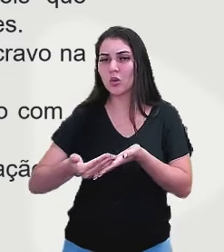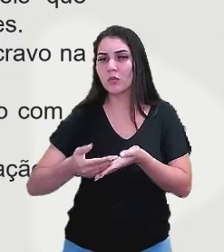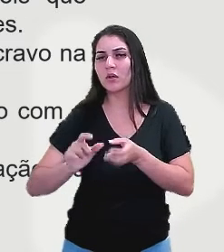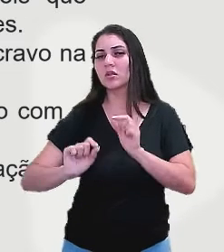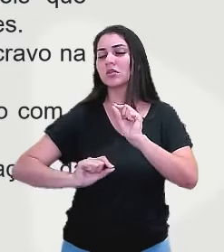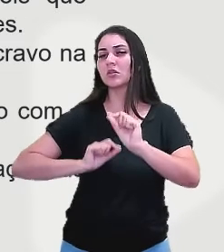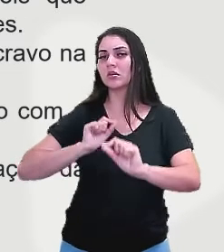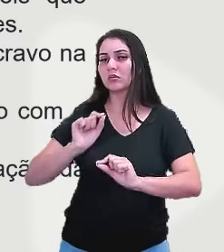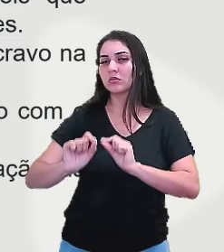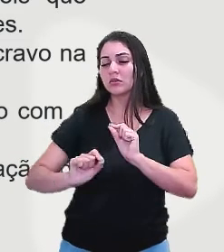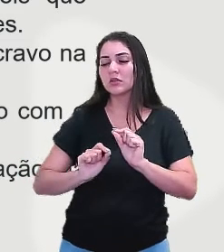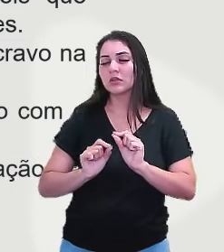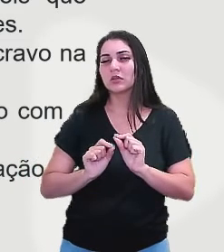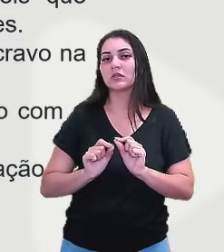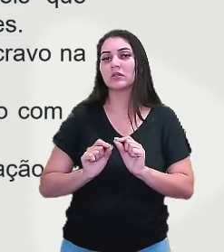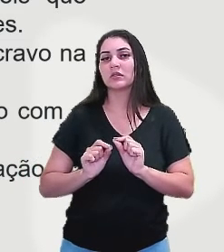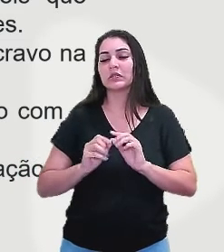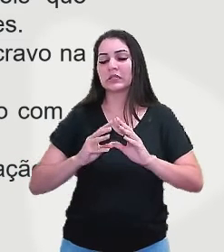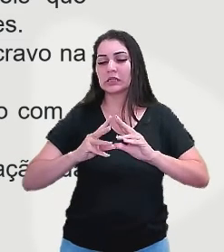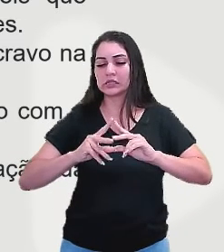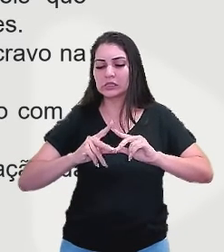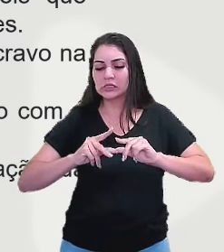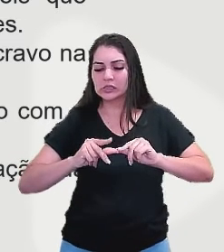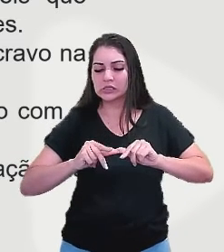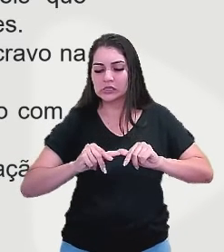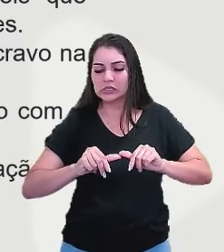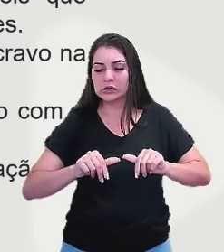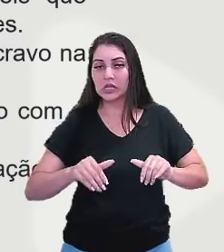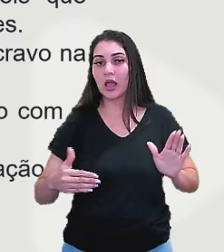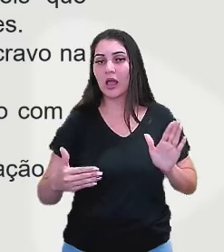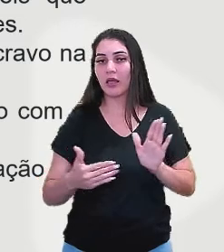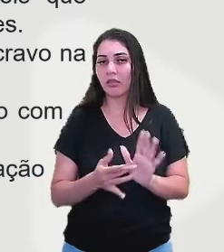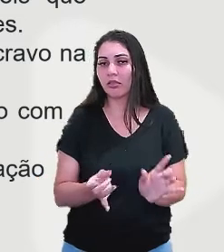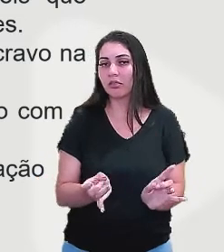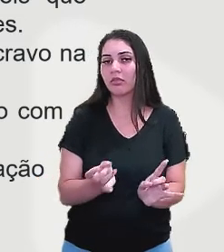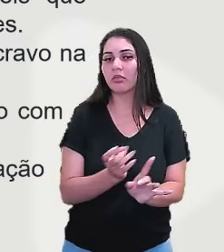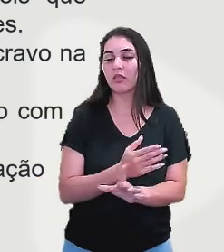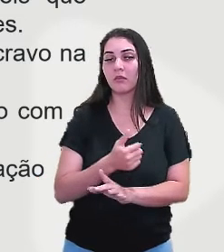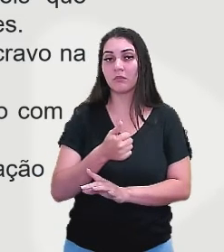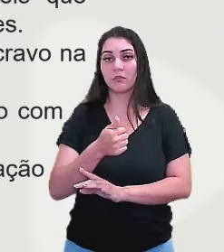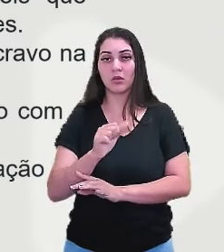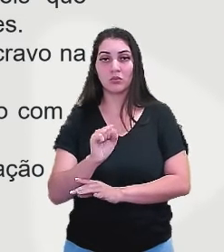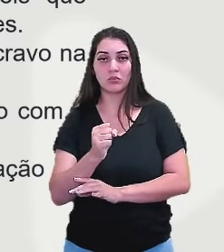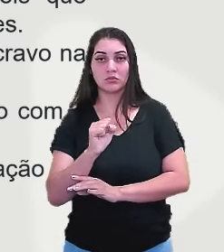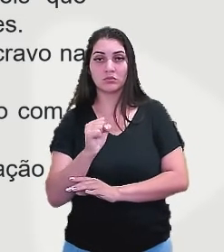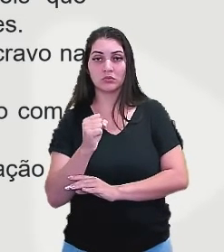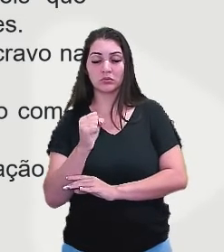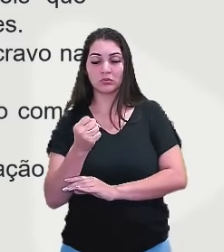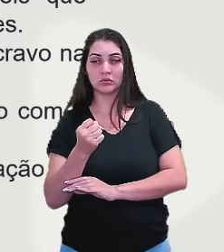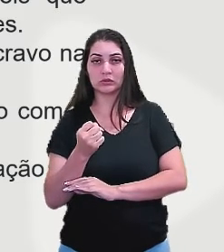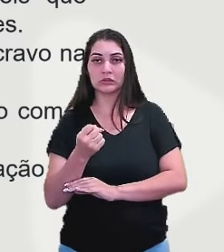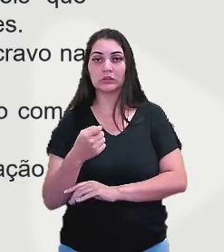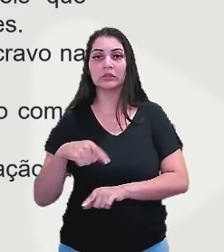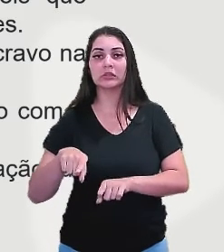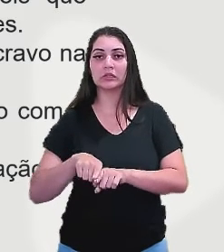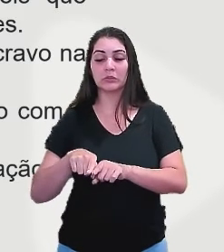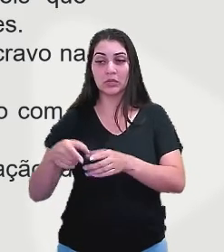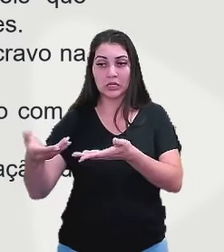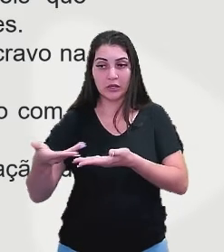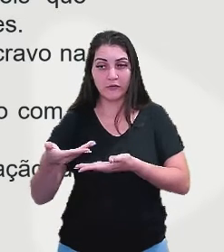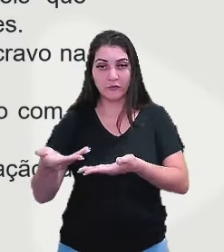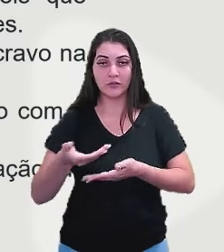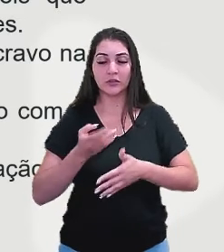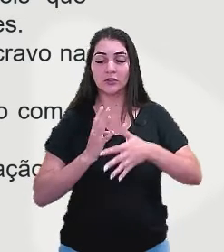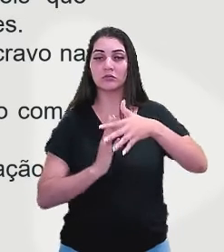poucos ser reduzida até sua extinção em 1888, a vinda dos imigrantes